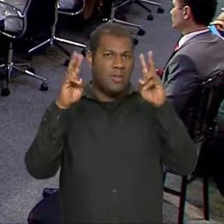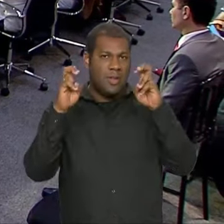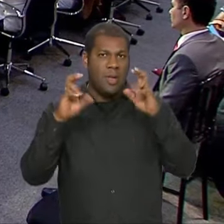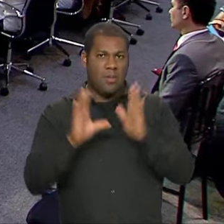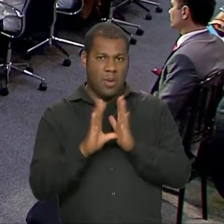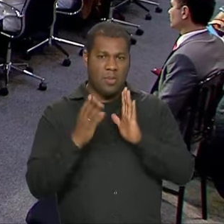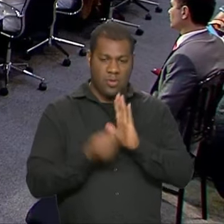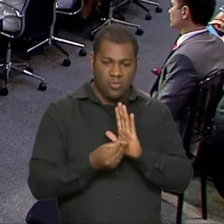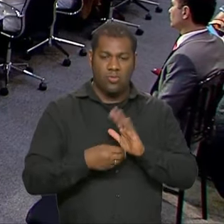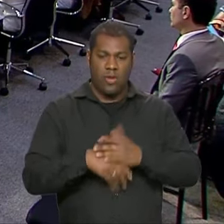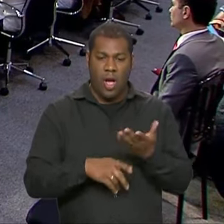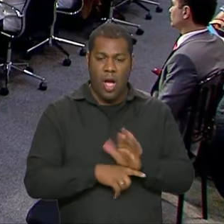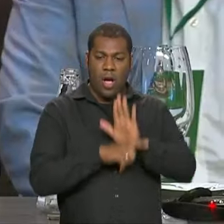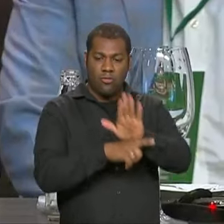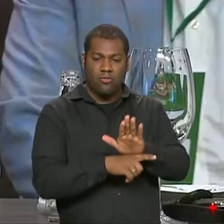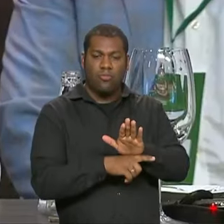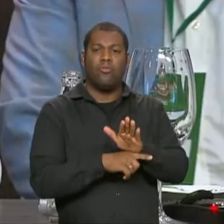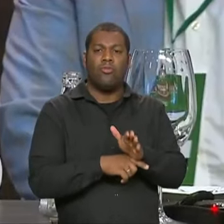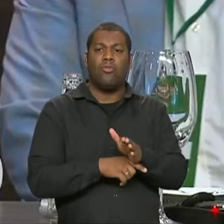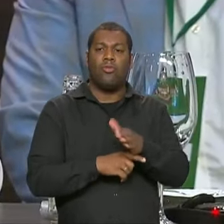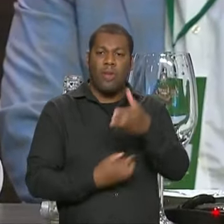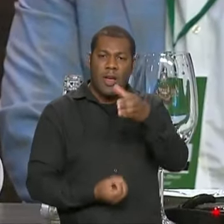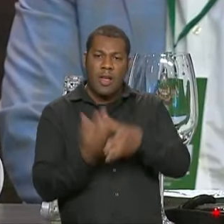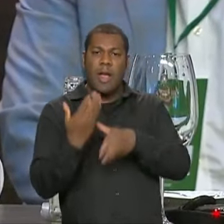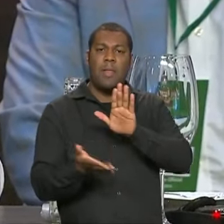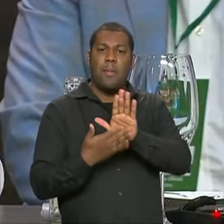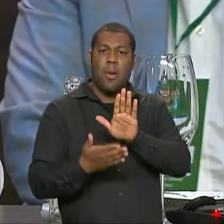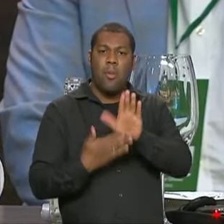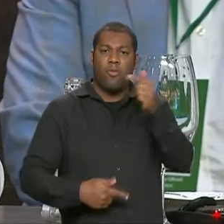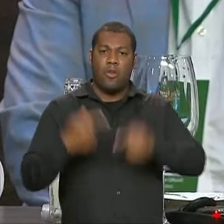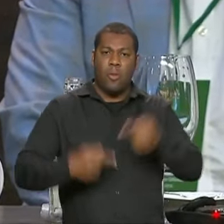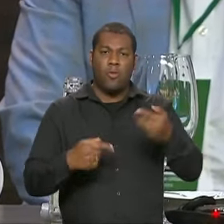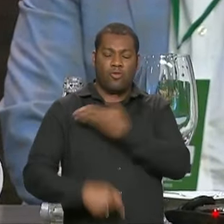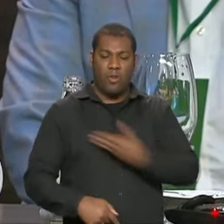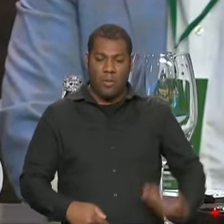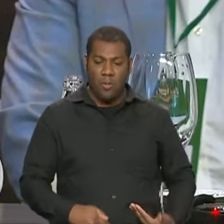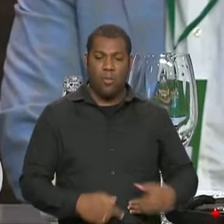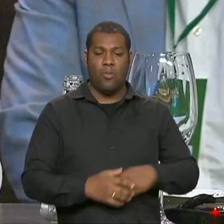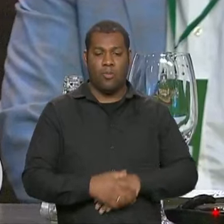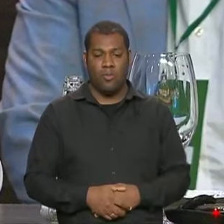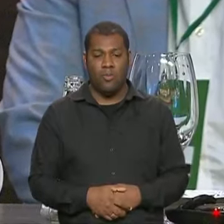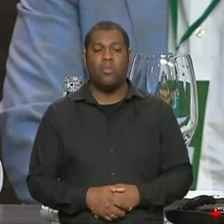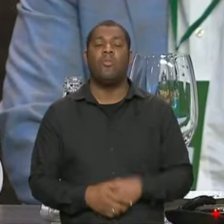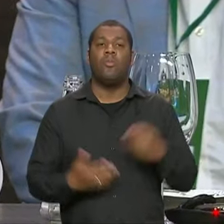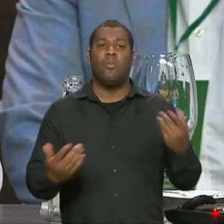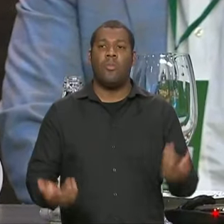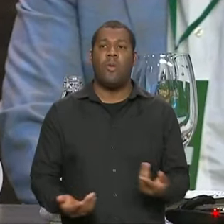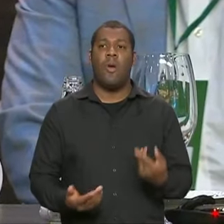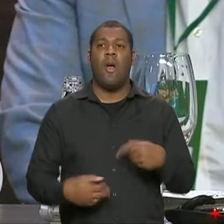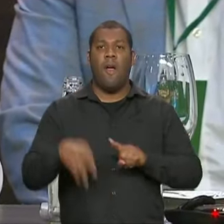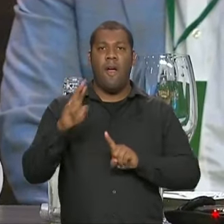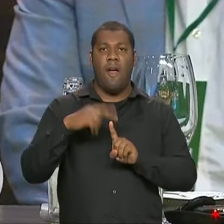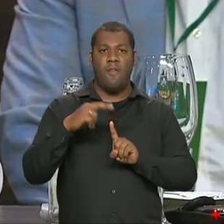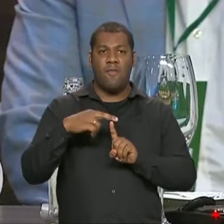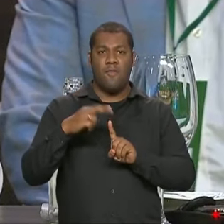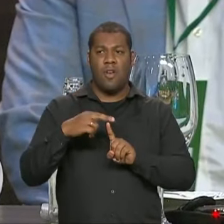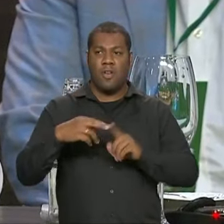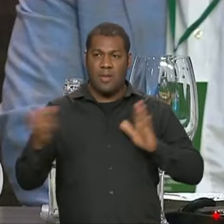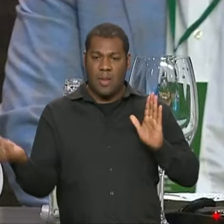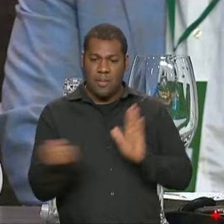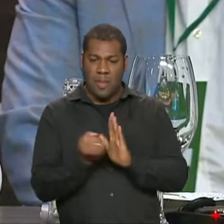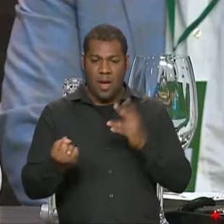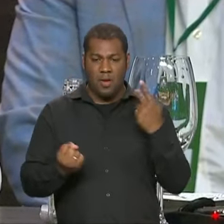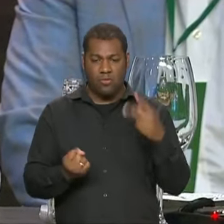voz na construção de propostas de políticas públicas, como protagonistas da sua própria história.